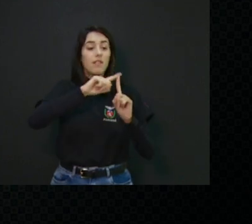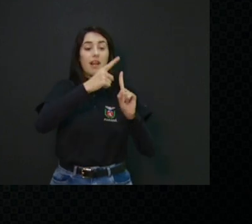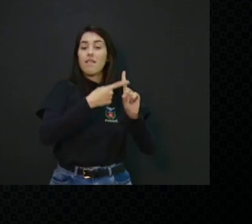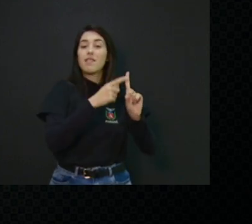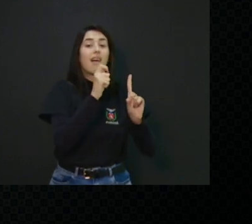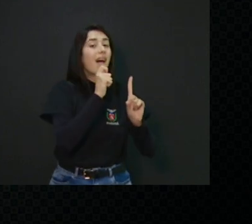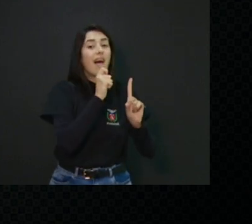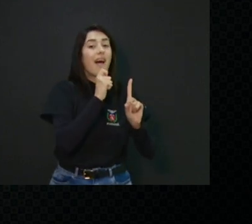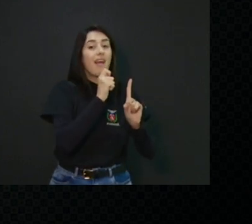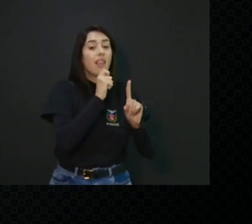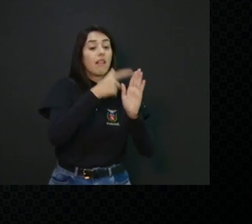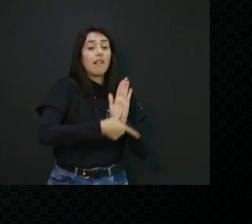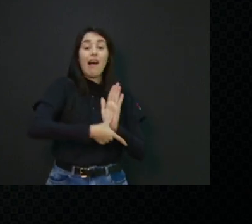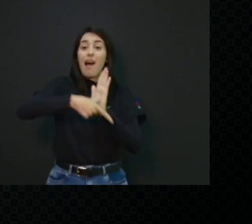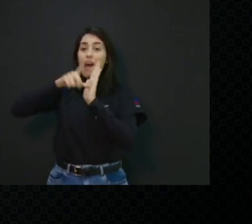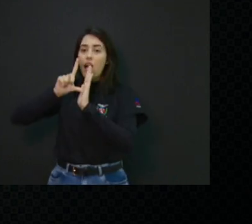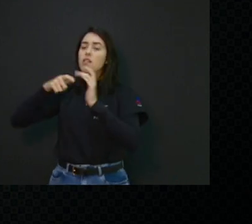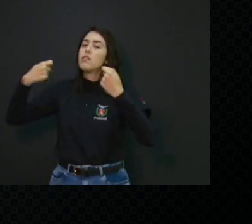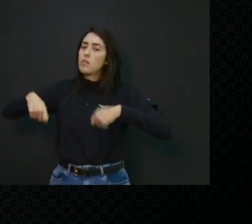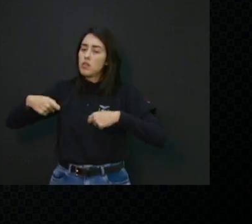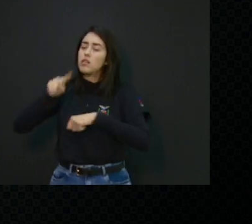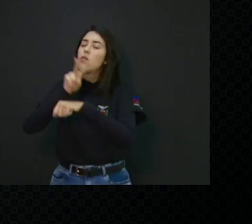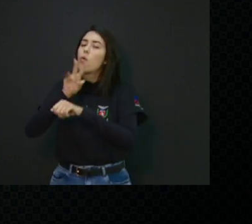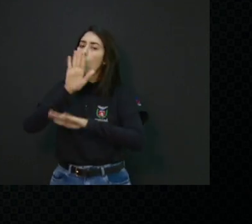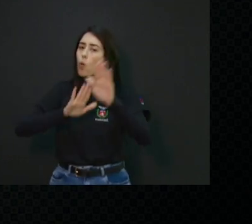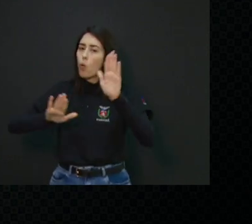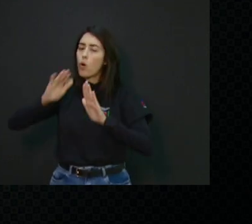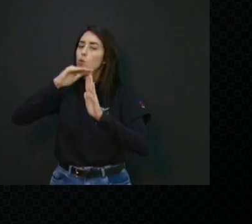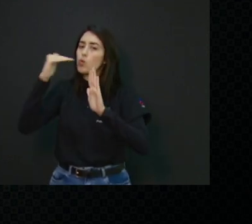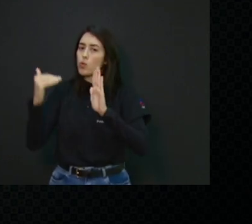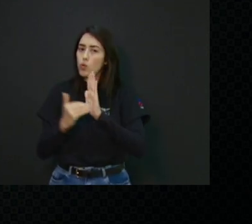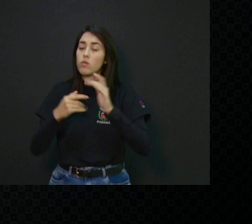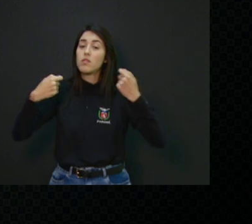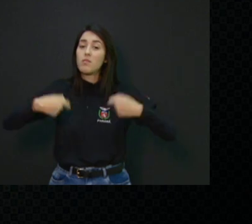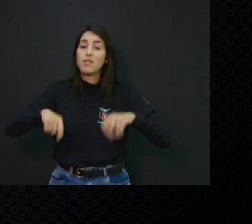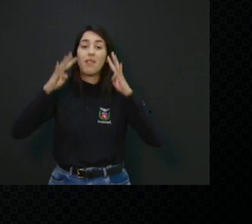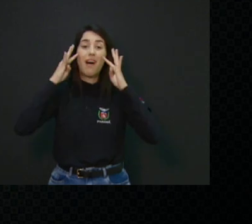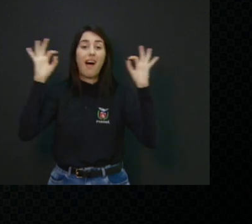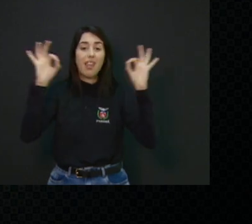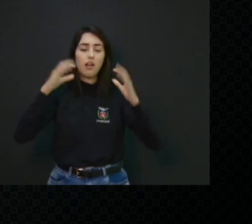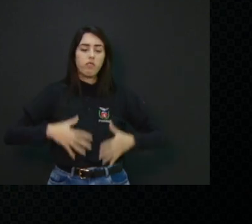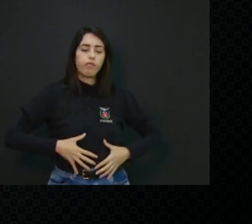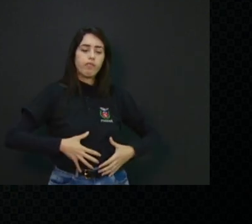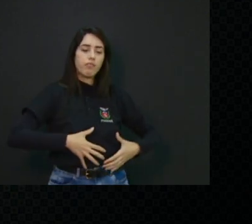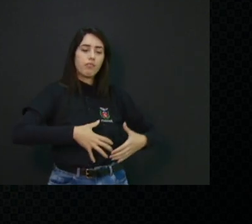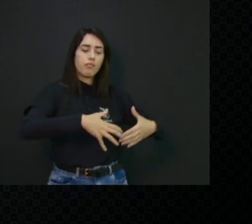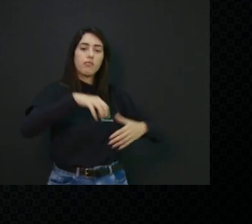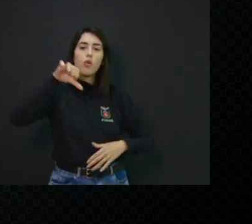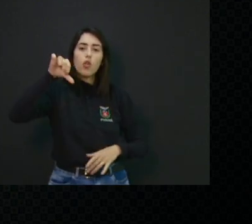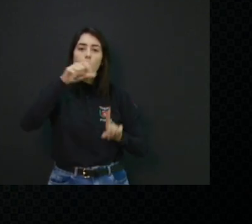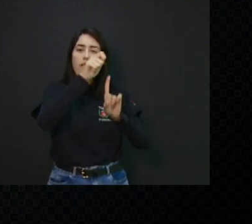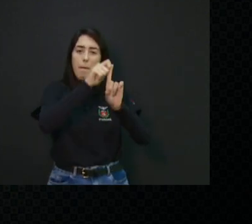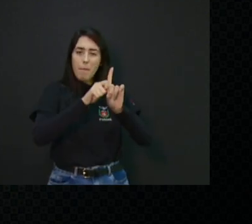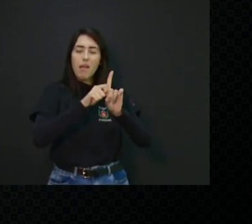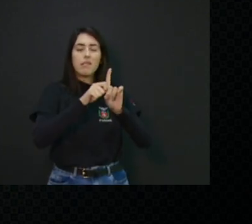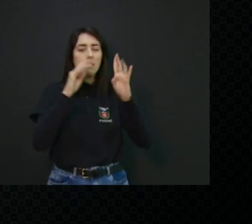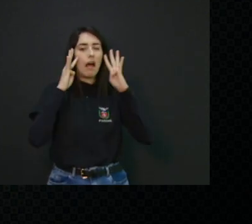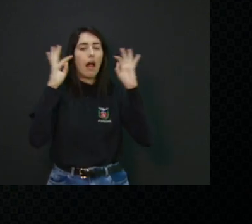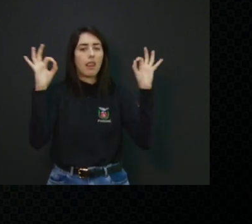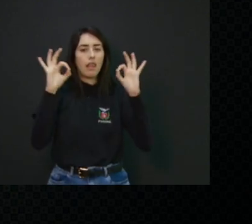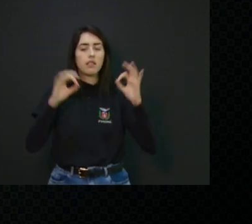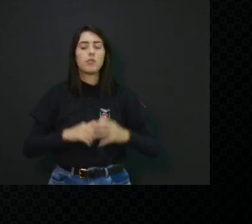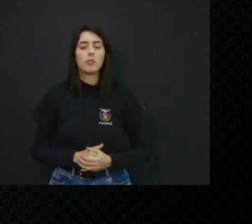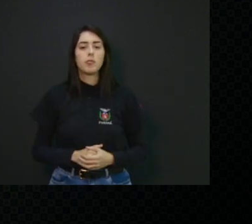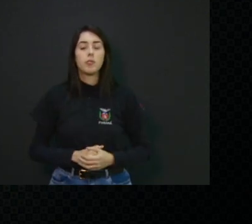engravidar, ela já tomar todos esses cuidados, né? E aí ficar atento durante os 9 meses de gestação. É muito